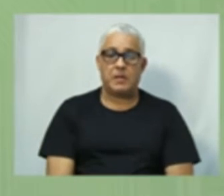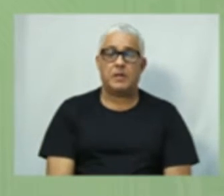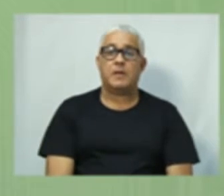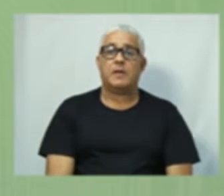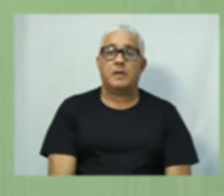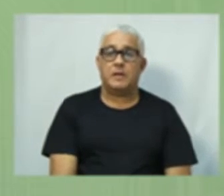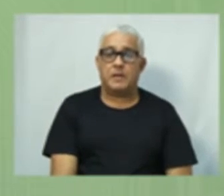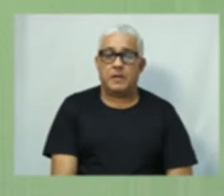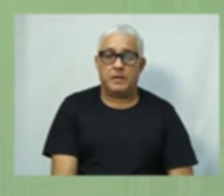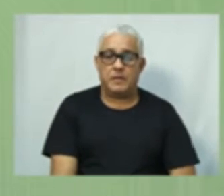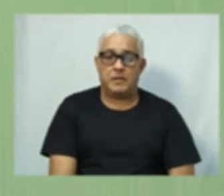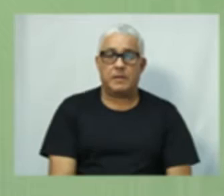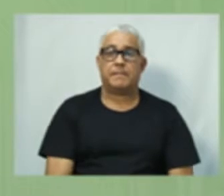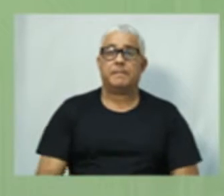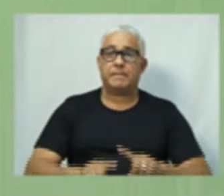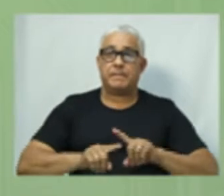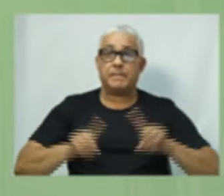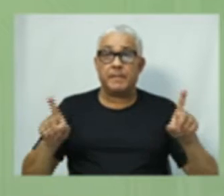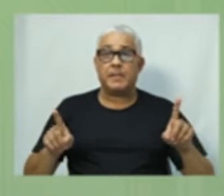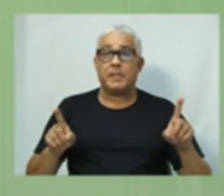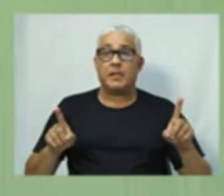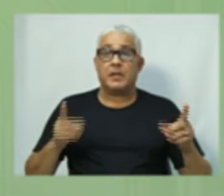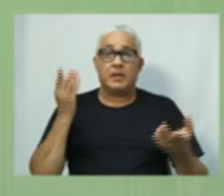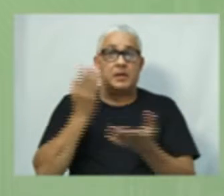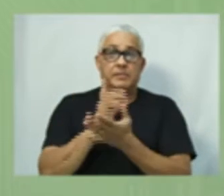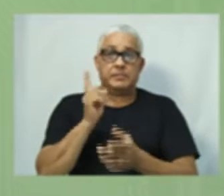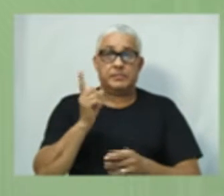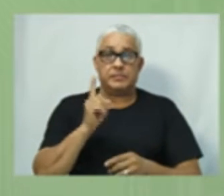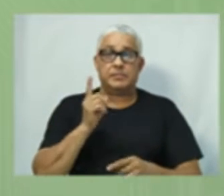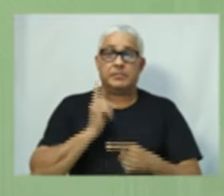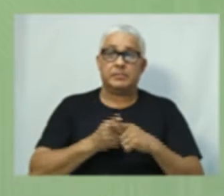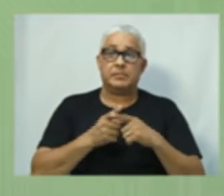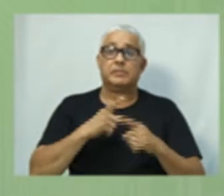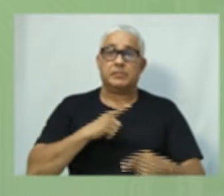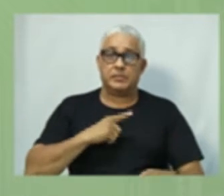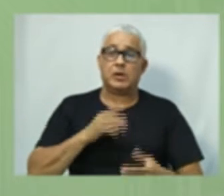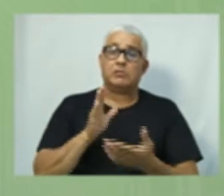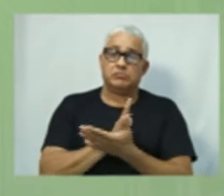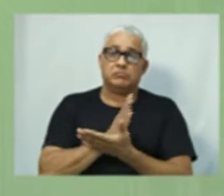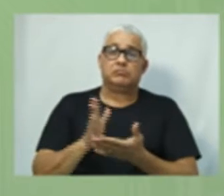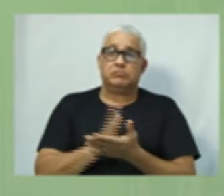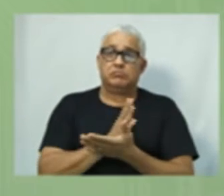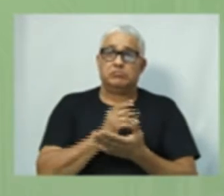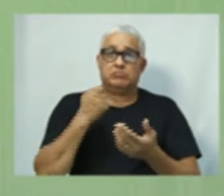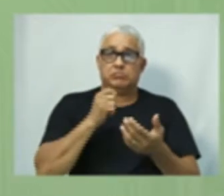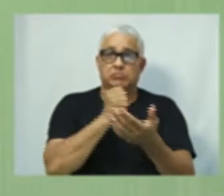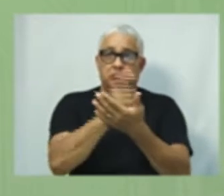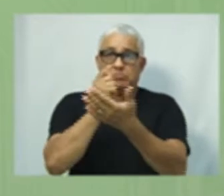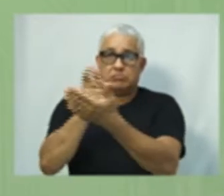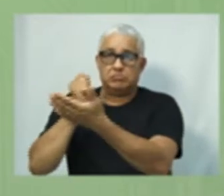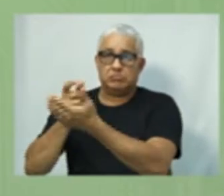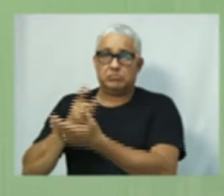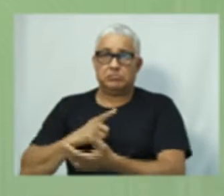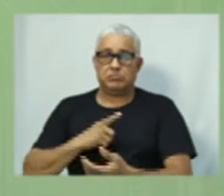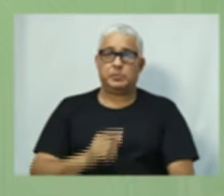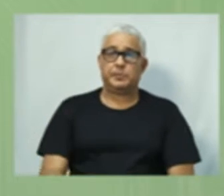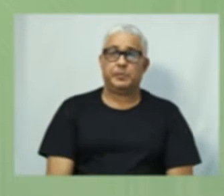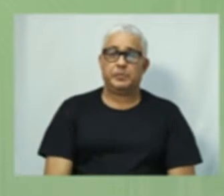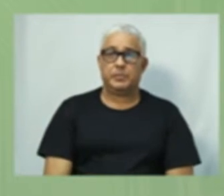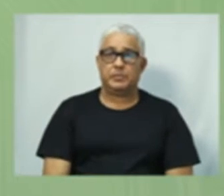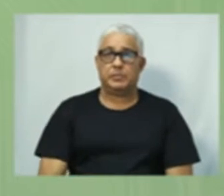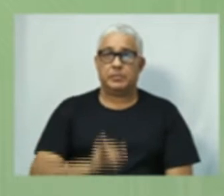Portanto, não acaba por aí. Por quê? Ainda temos mais algumas coisas a ser pagas, aluno. Temos ainda